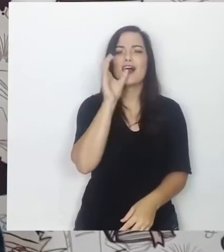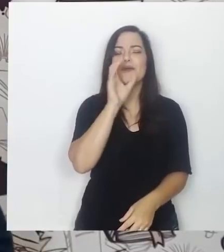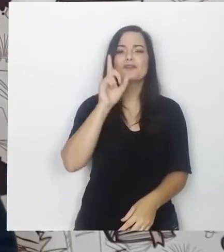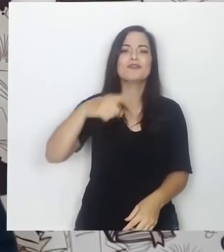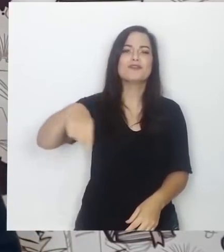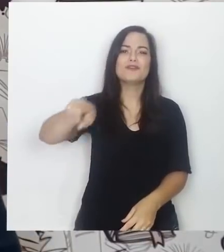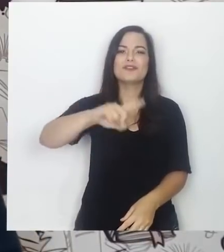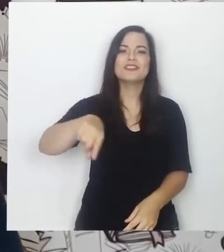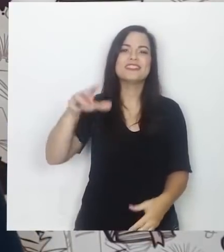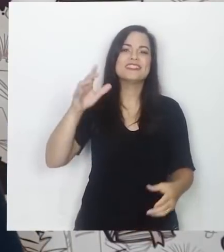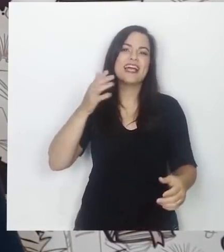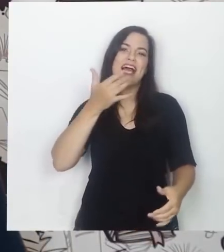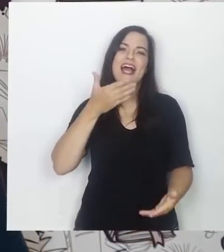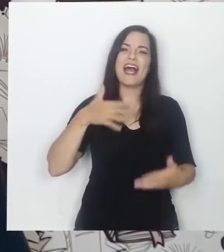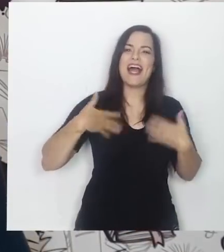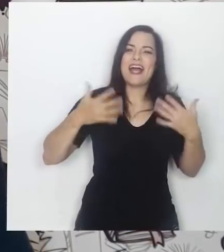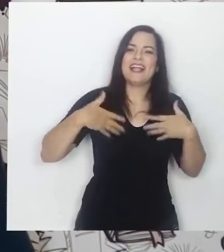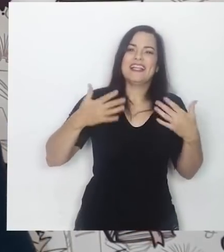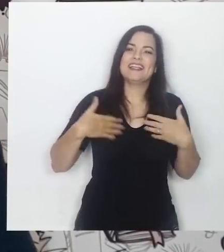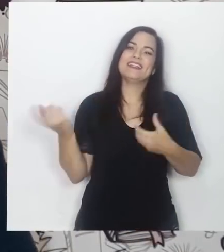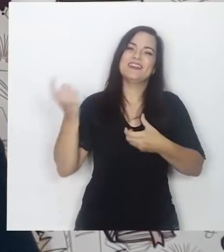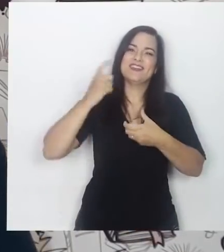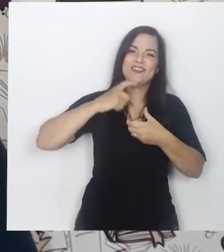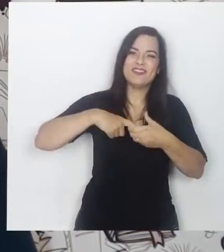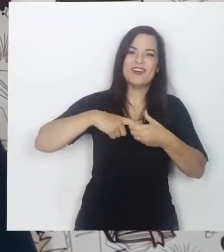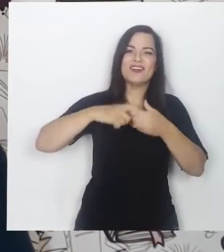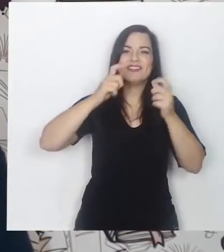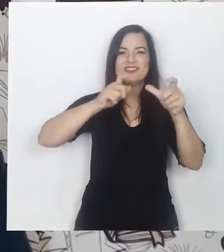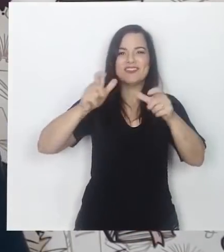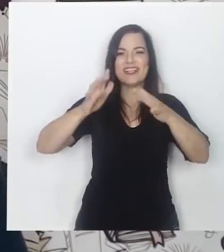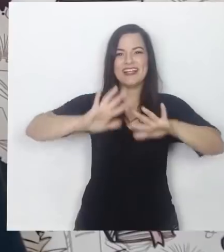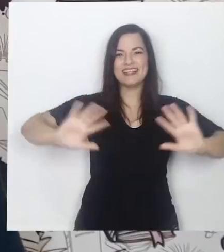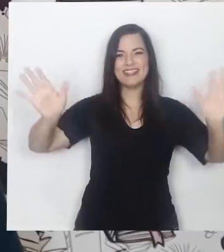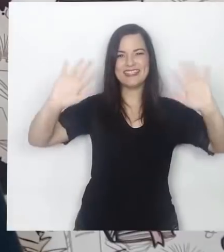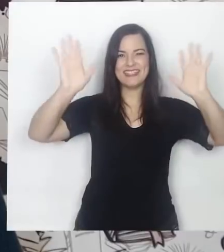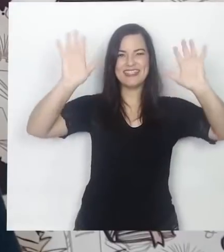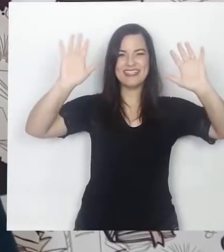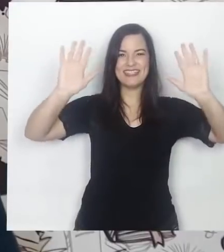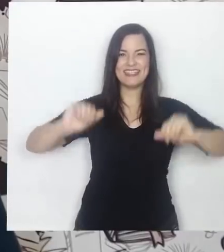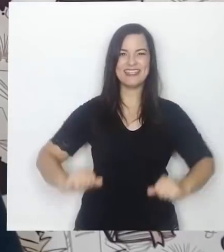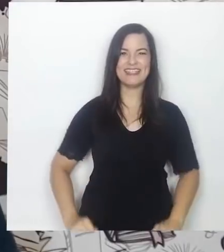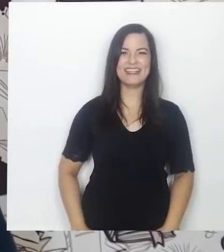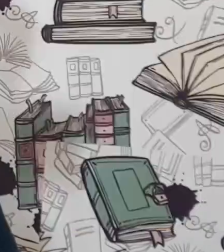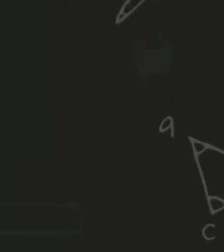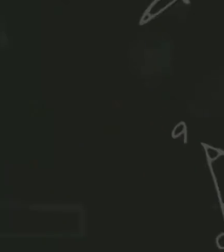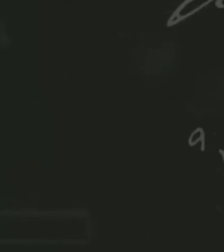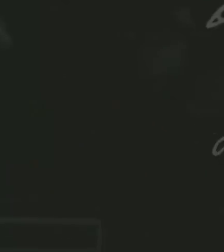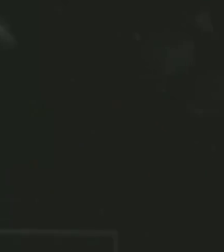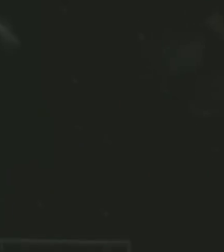a alegria de vocês, contagiando todos os espaços. Tchau, tchau!